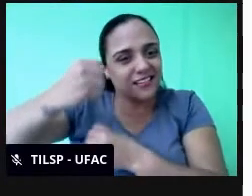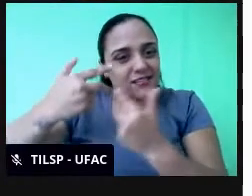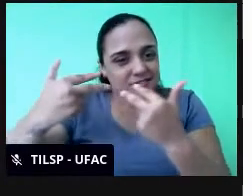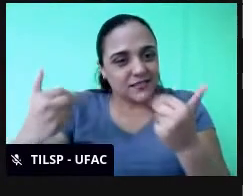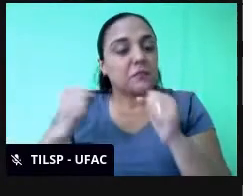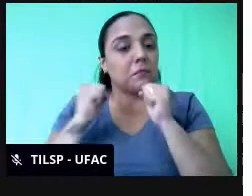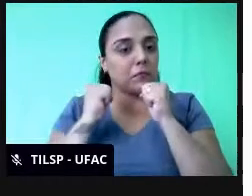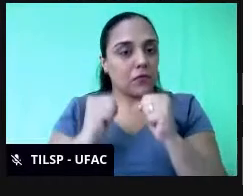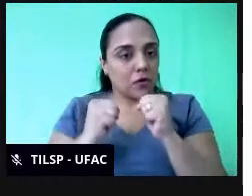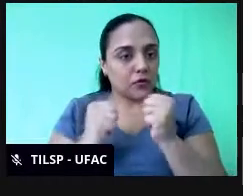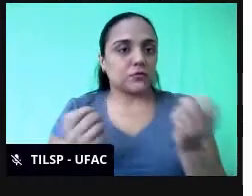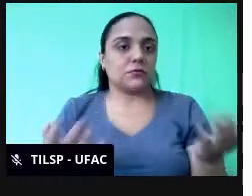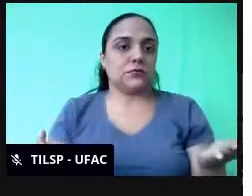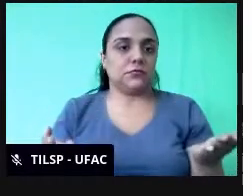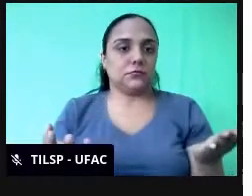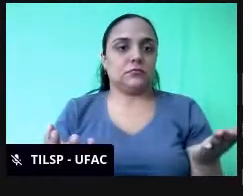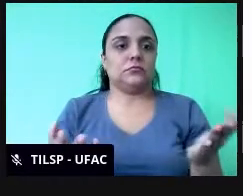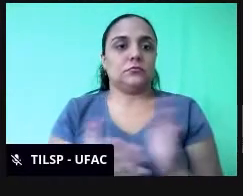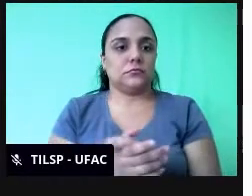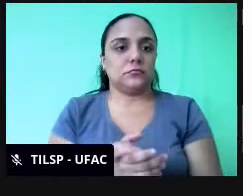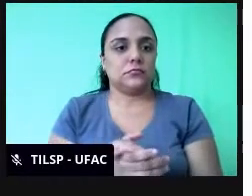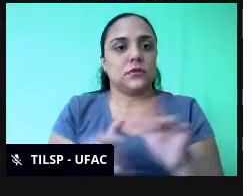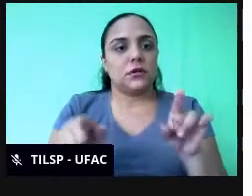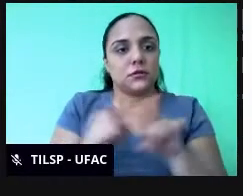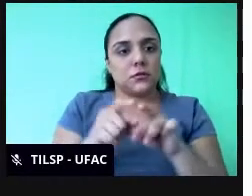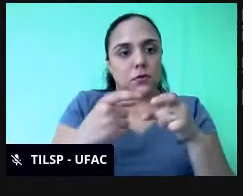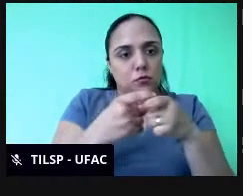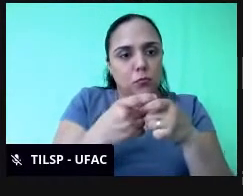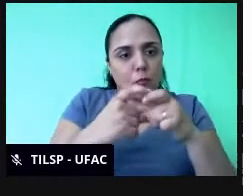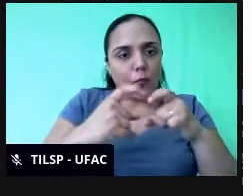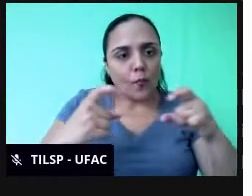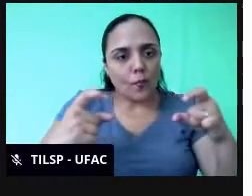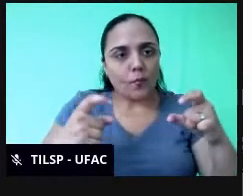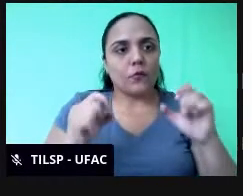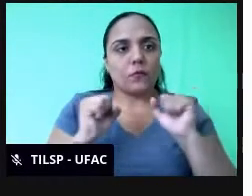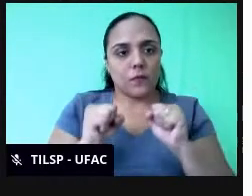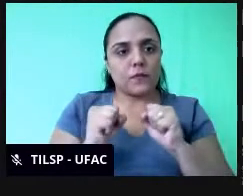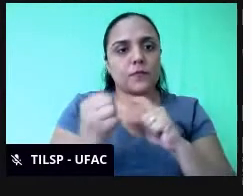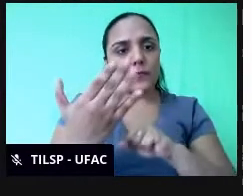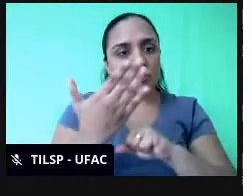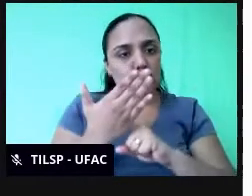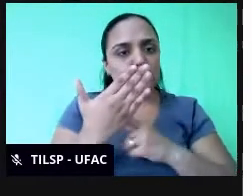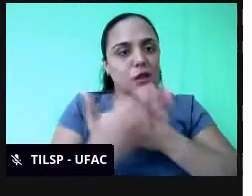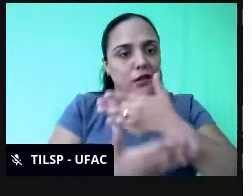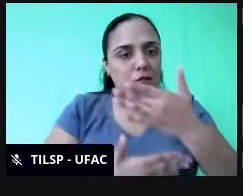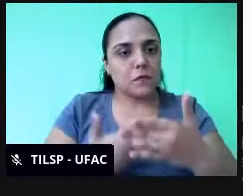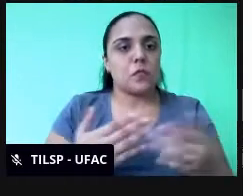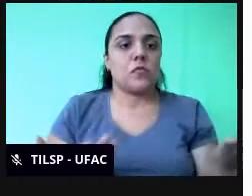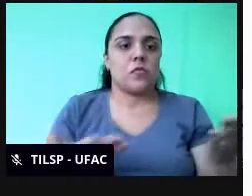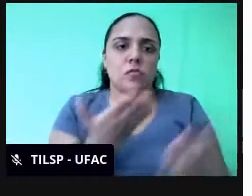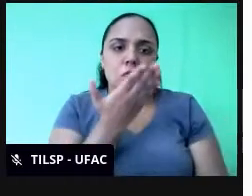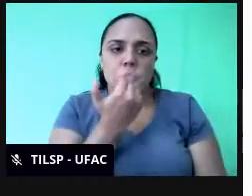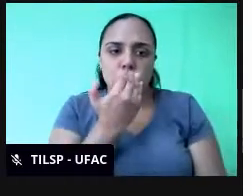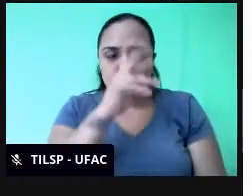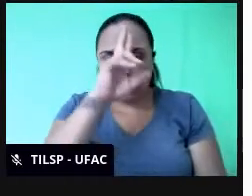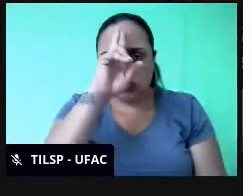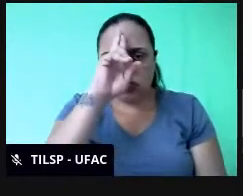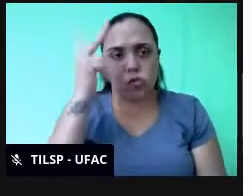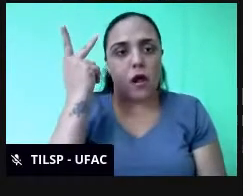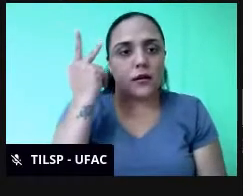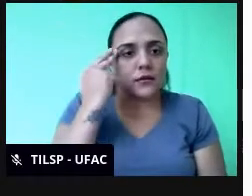gramas, gente? Às vezes uma barra proteica, um shake vai auxiliar. Almoço mais tranquilo, posso